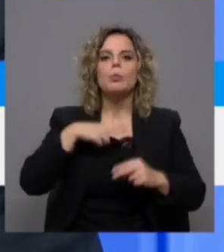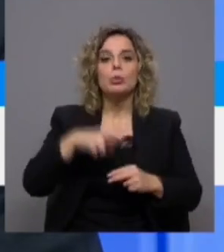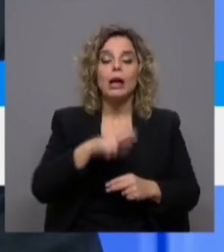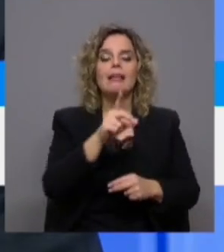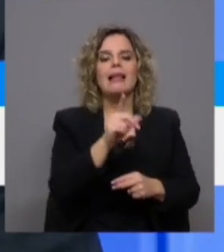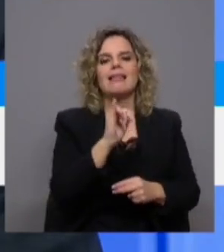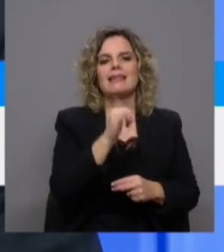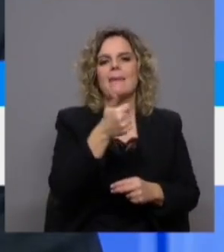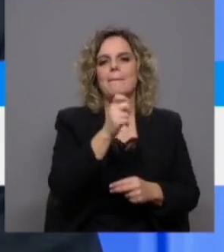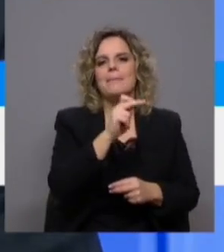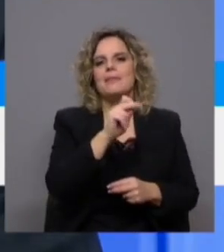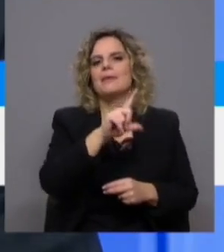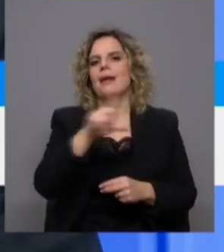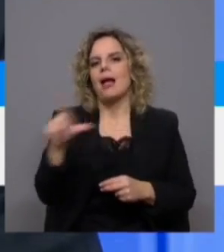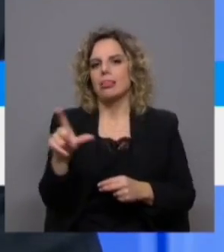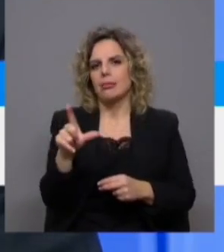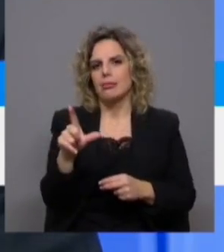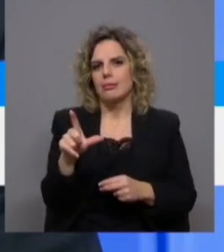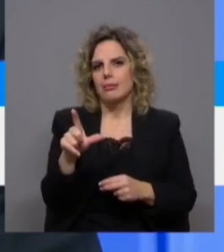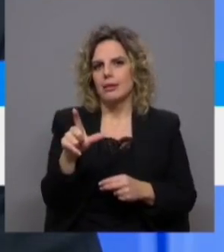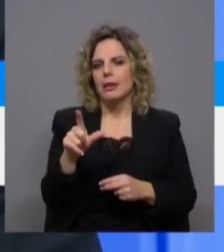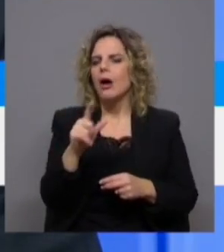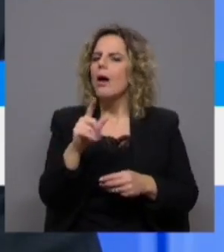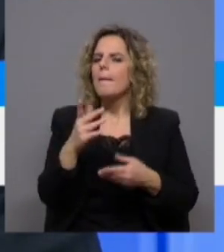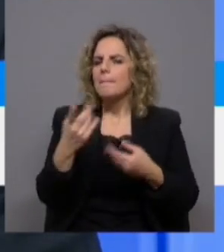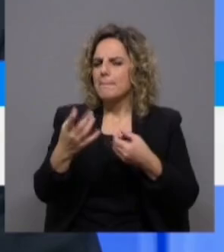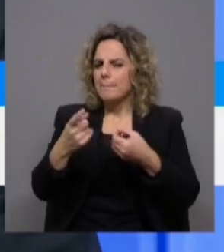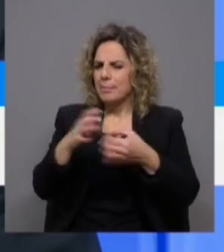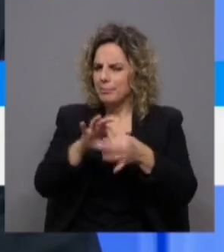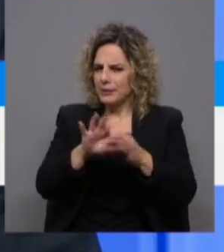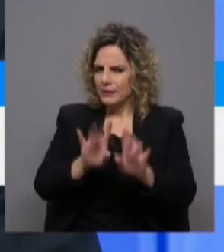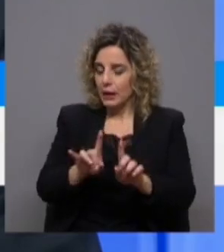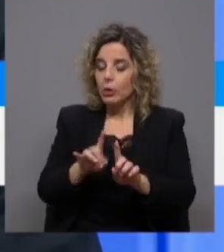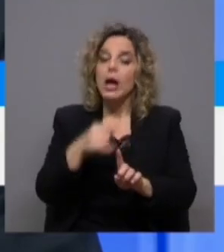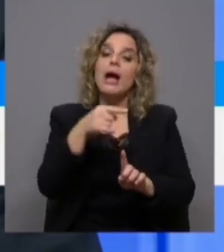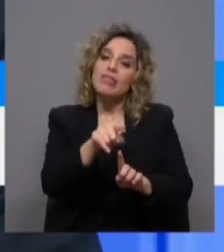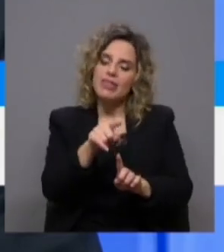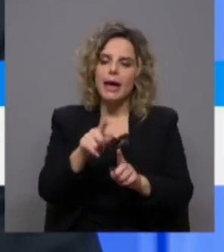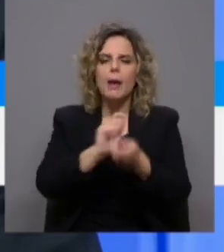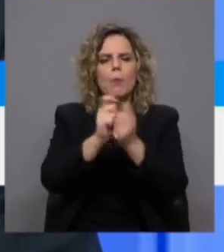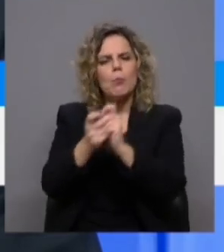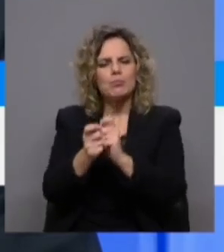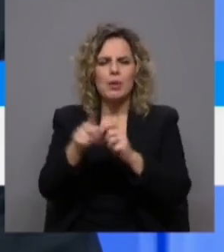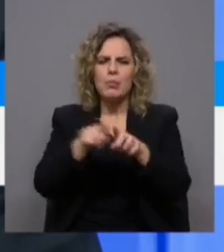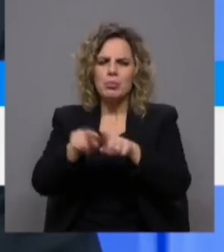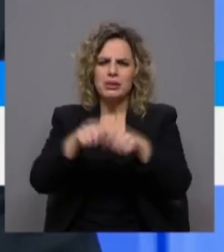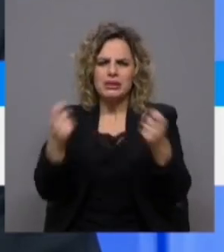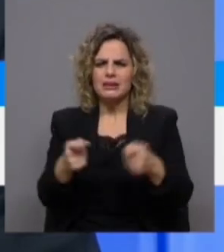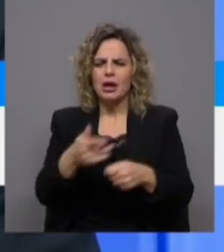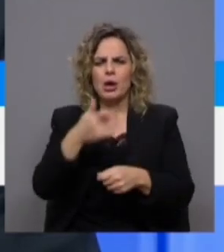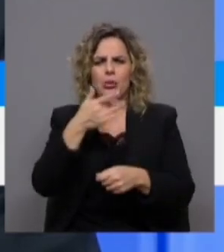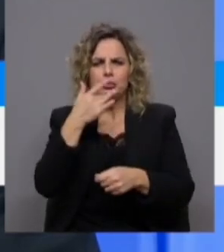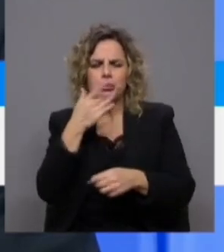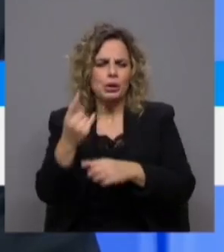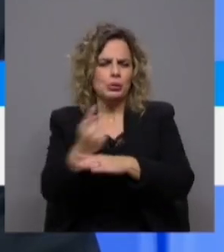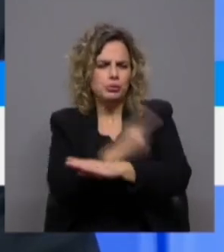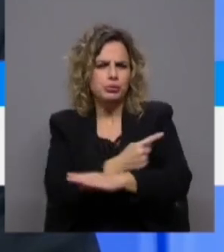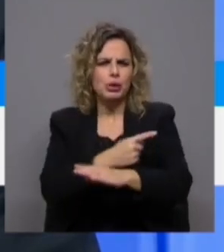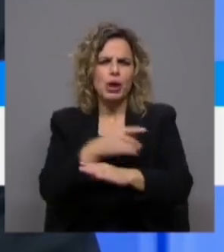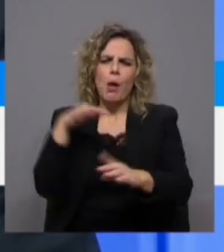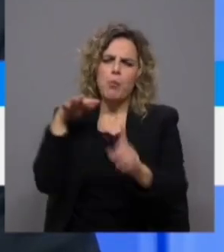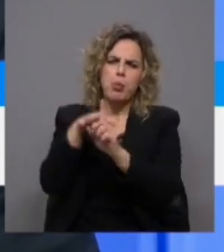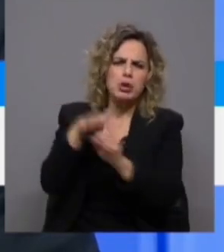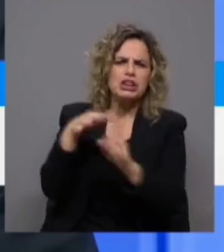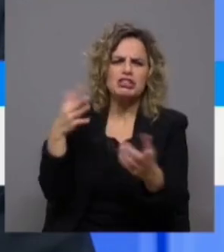nosso parceiro depois tem uma forma de fazer política que nos desagrada profundamente estridente histriônica messianica